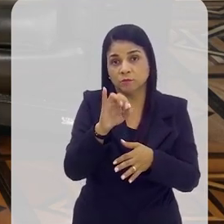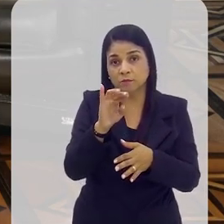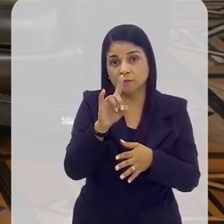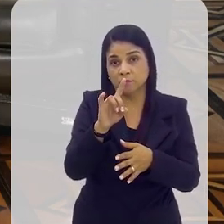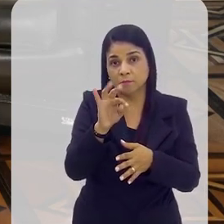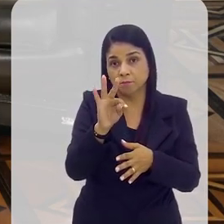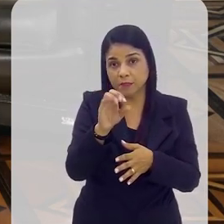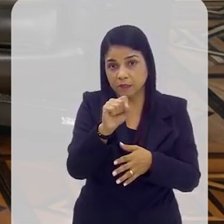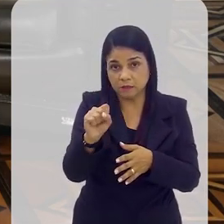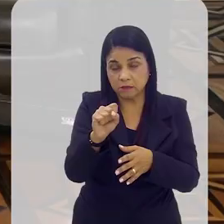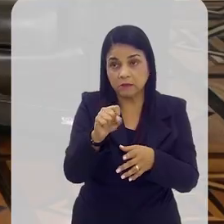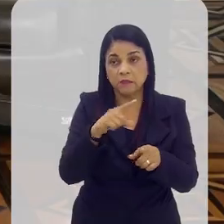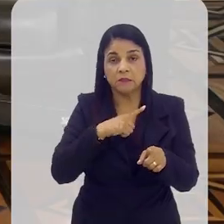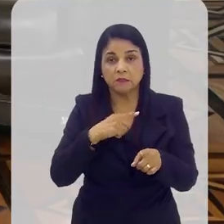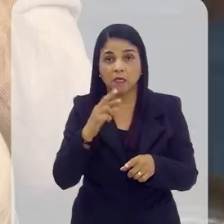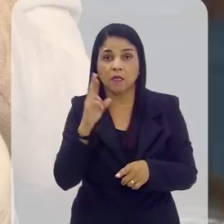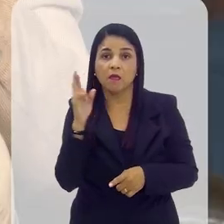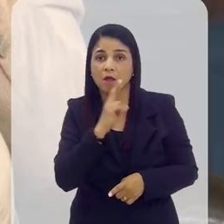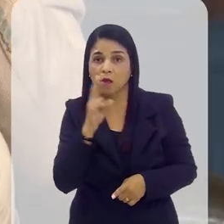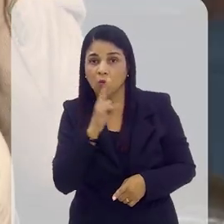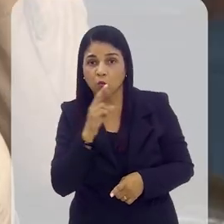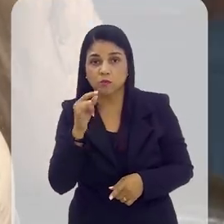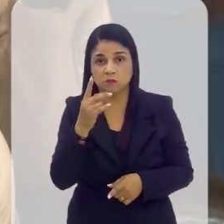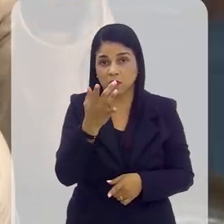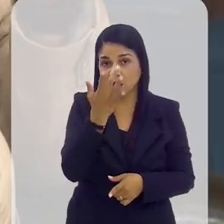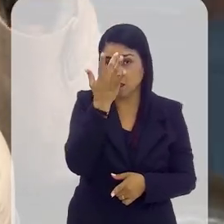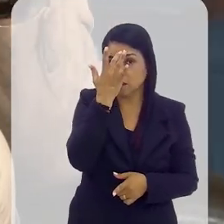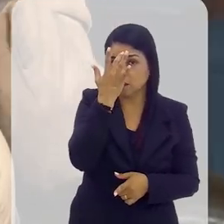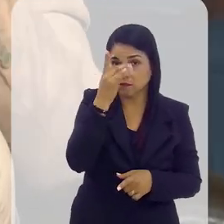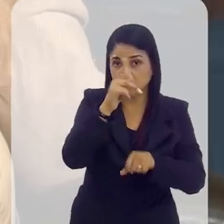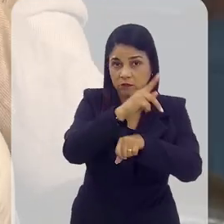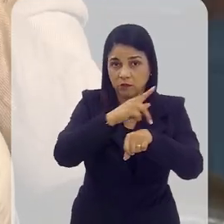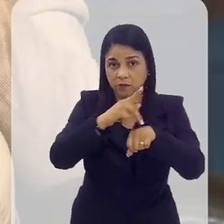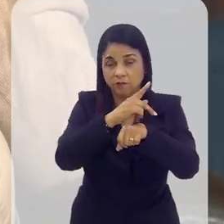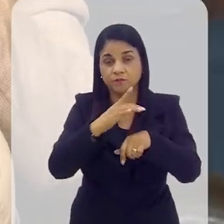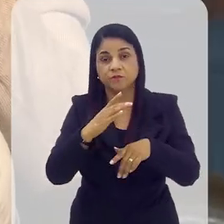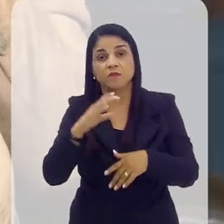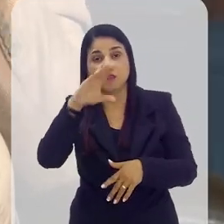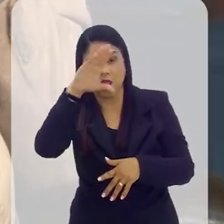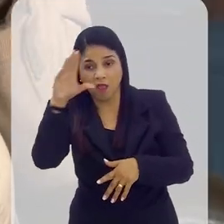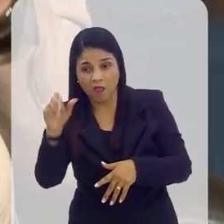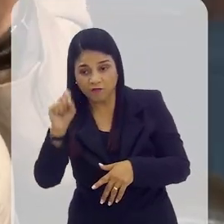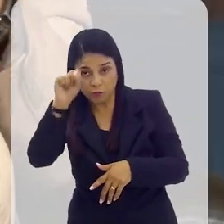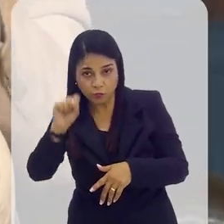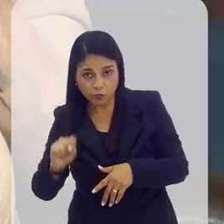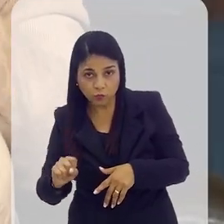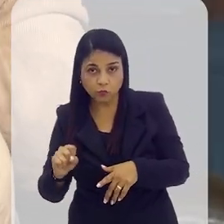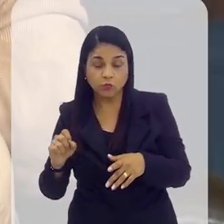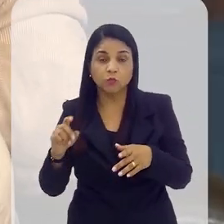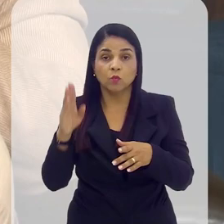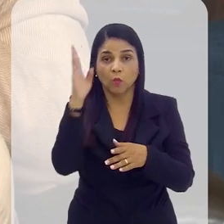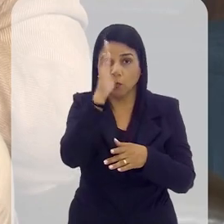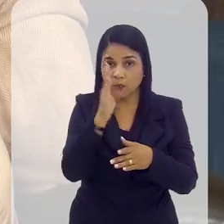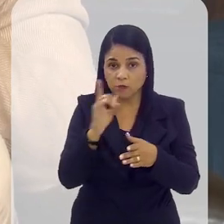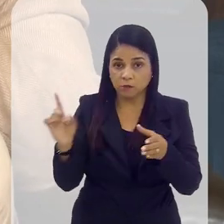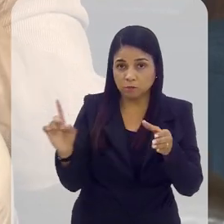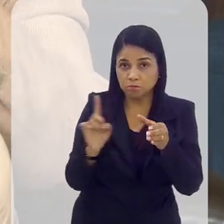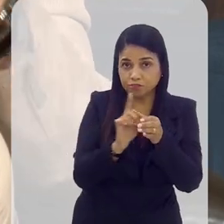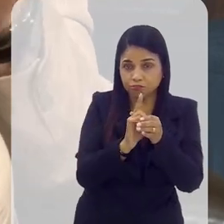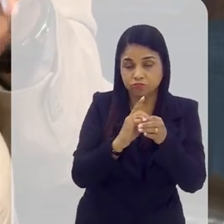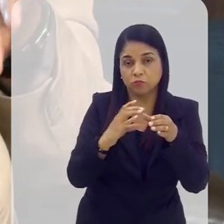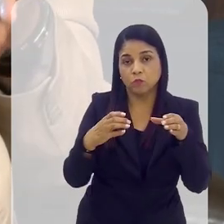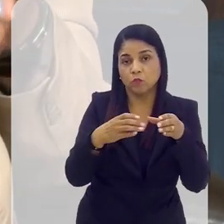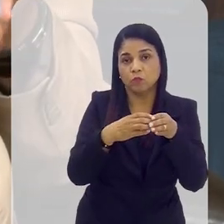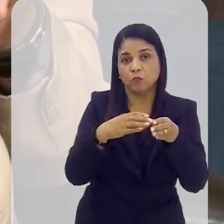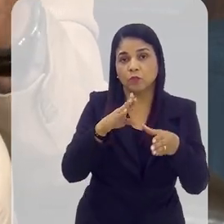isso? Nós temos aí a Rússia, a Índia, a África do Sul, o Brasil fazendo parte. E